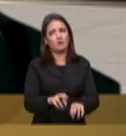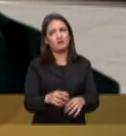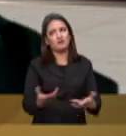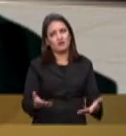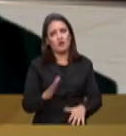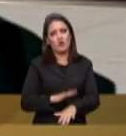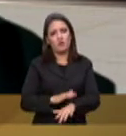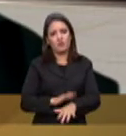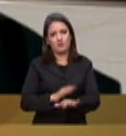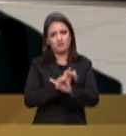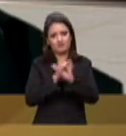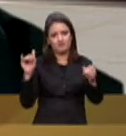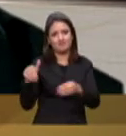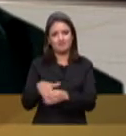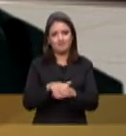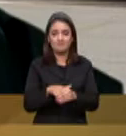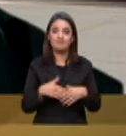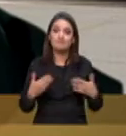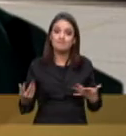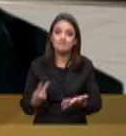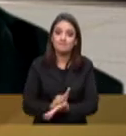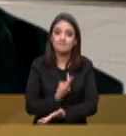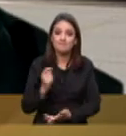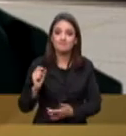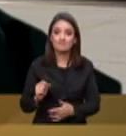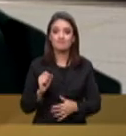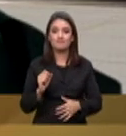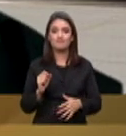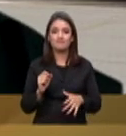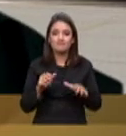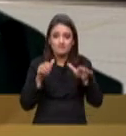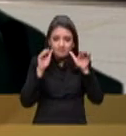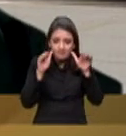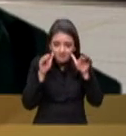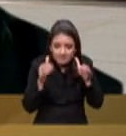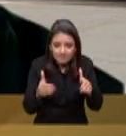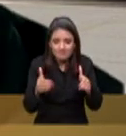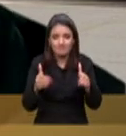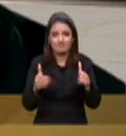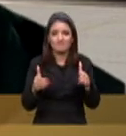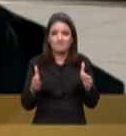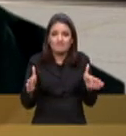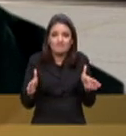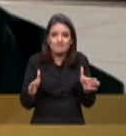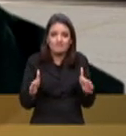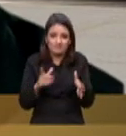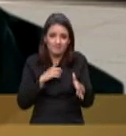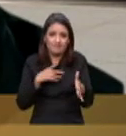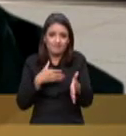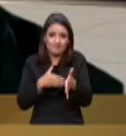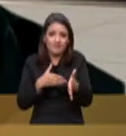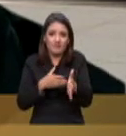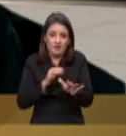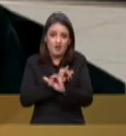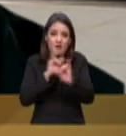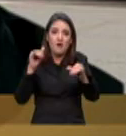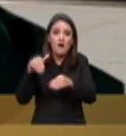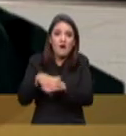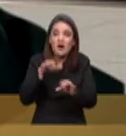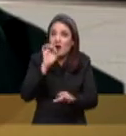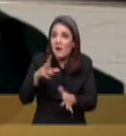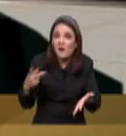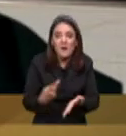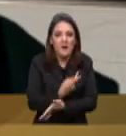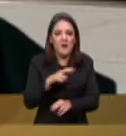eleitoral. Pois bem, essa redução se dá em um âmbito muito específico e restrito, que é o da propaganda eleitoral, e ocorre em